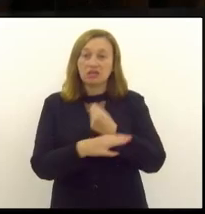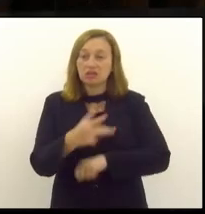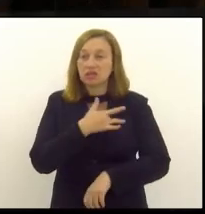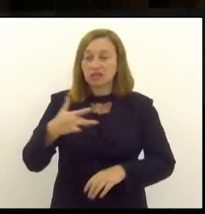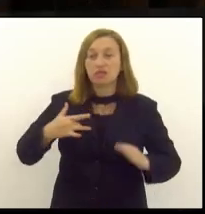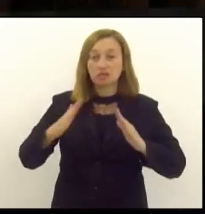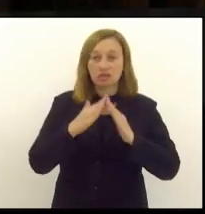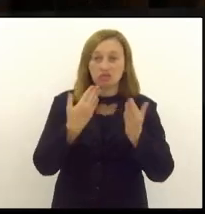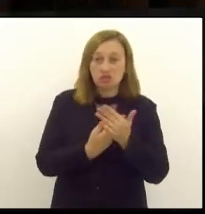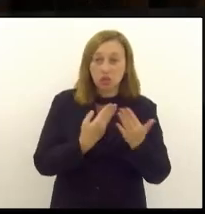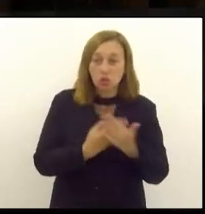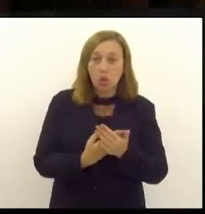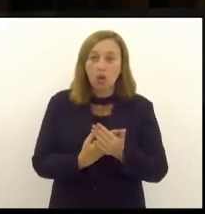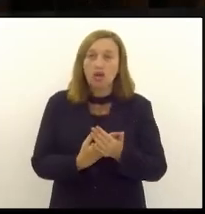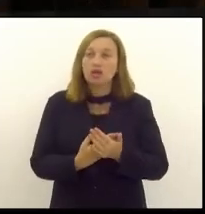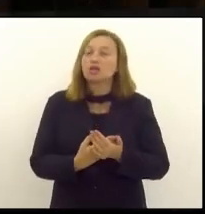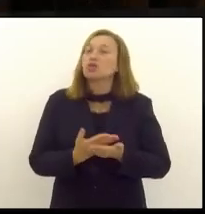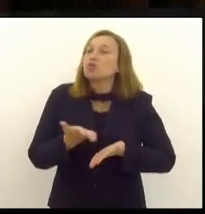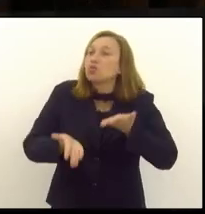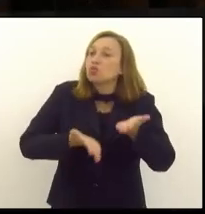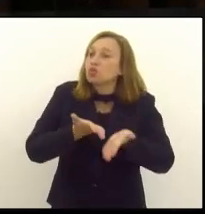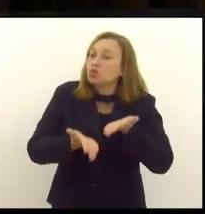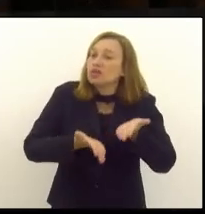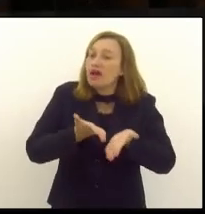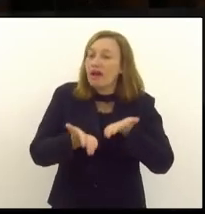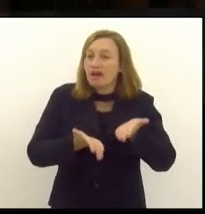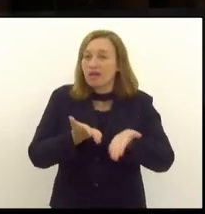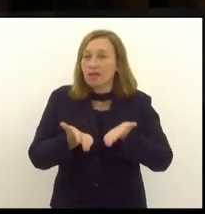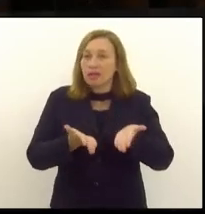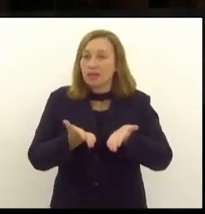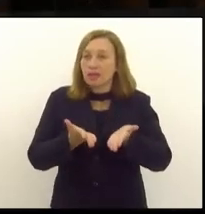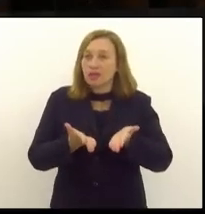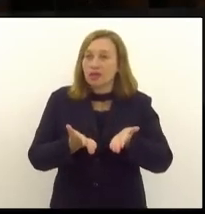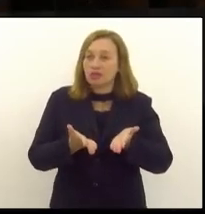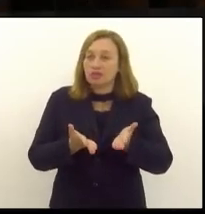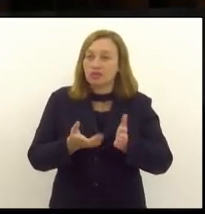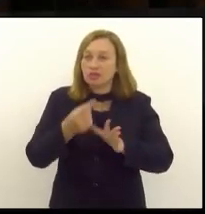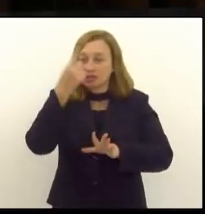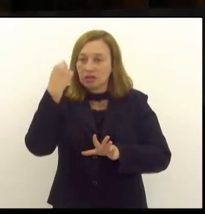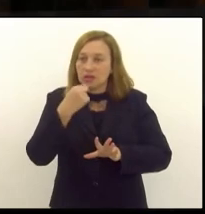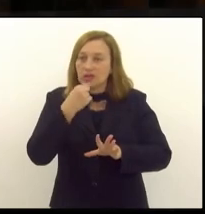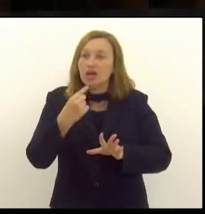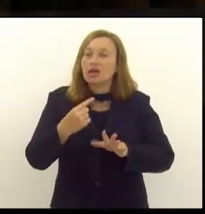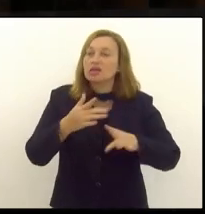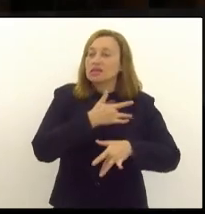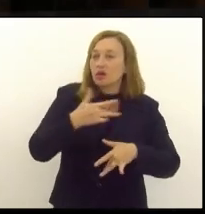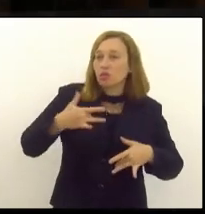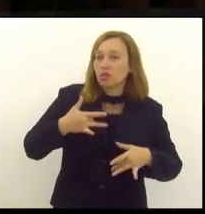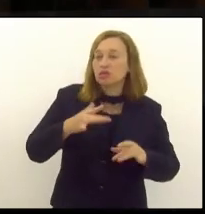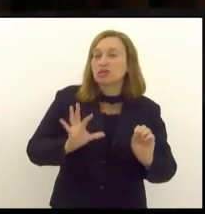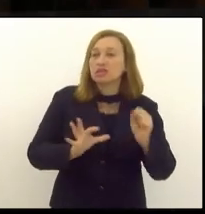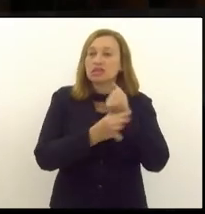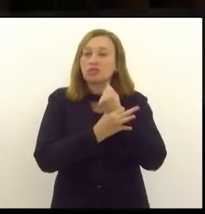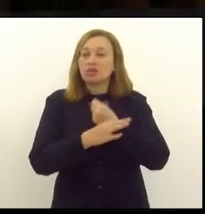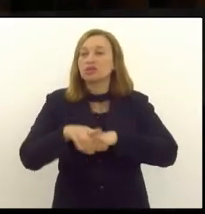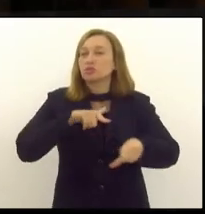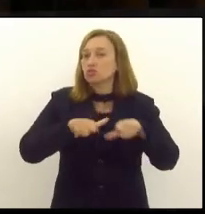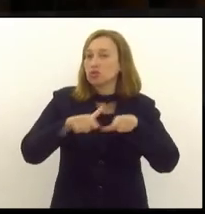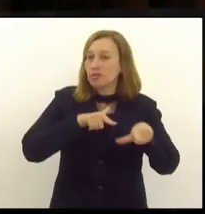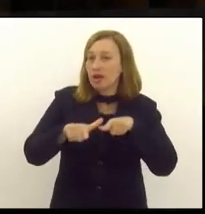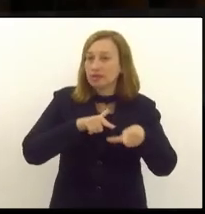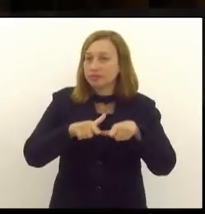Escolas, que busca tratar de forma lúdica conceitos relacionados à saúde e segurança do trabalho,